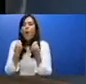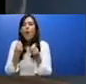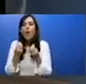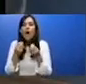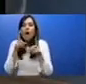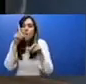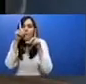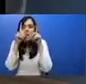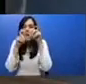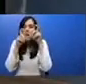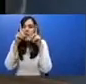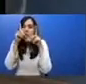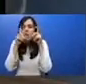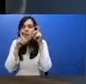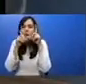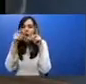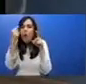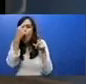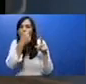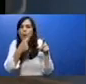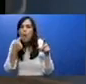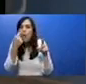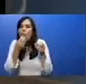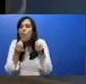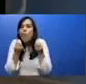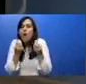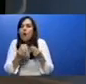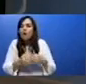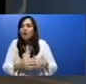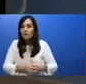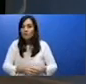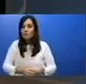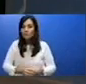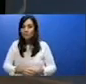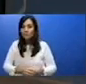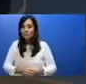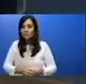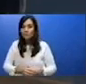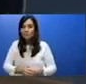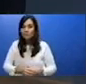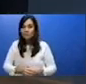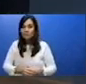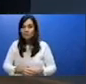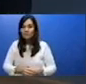é a expressão do seu rosto? Qual é a expressão do rosto da Mona Lisa?